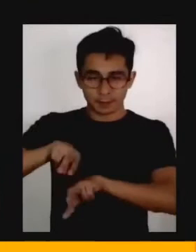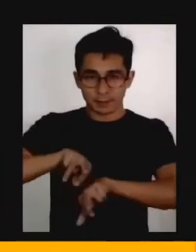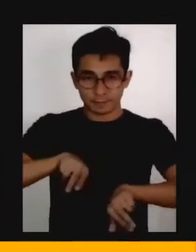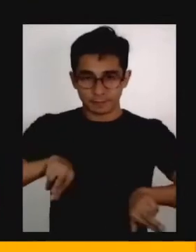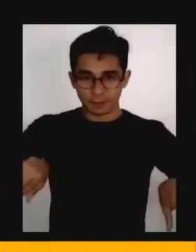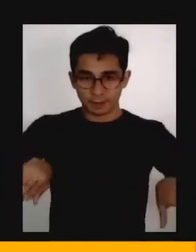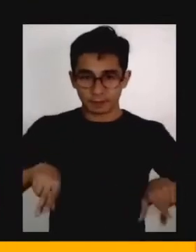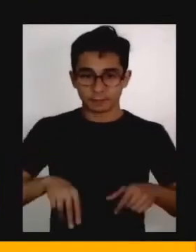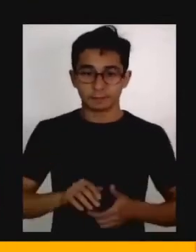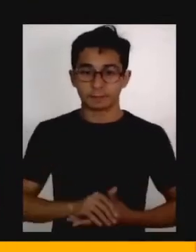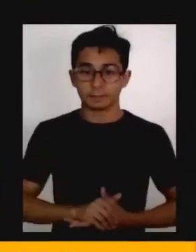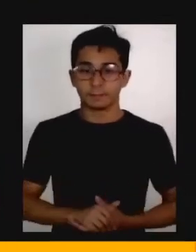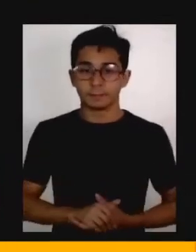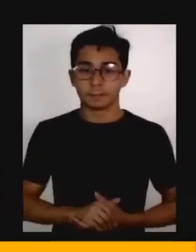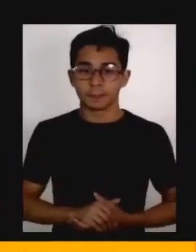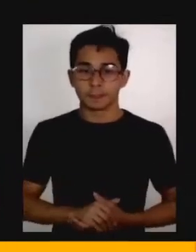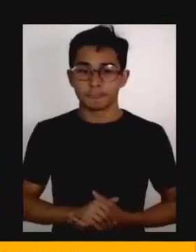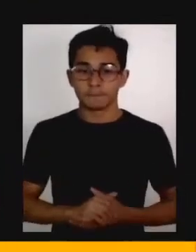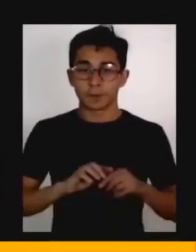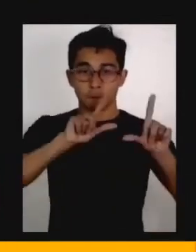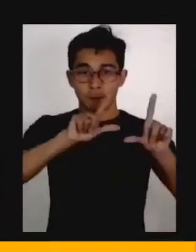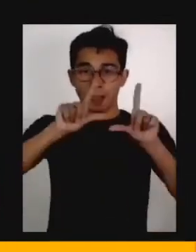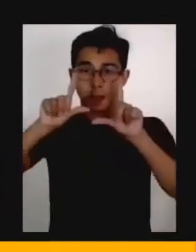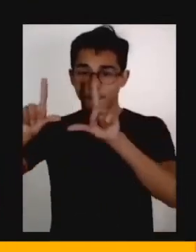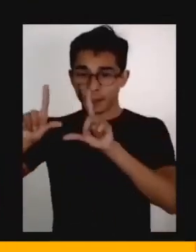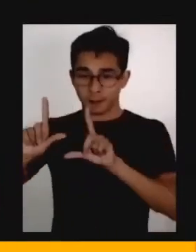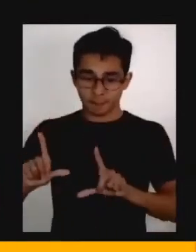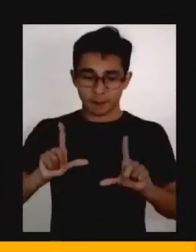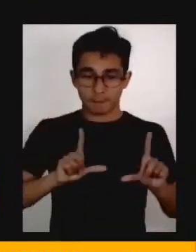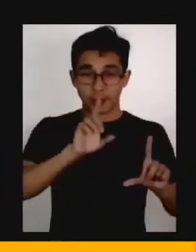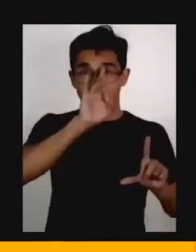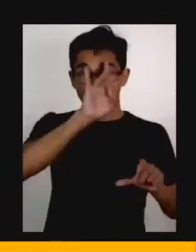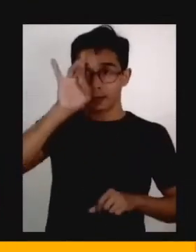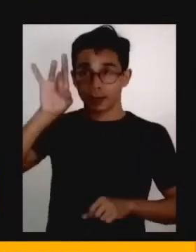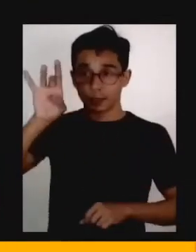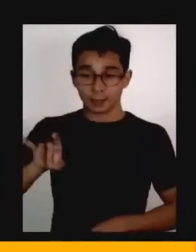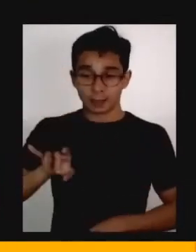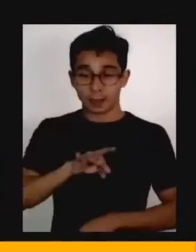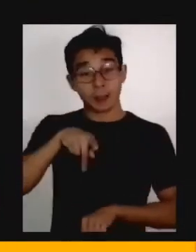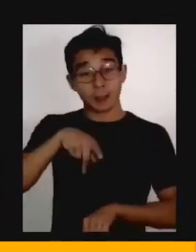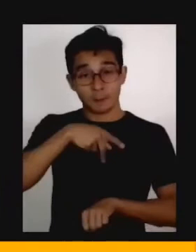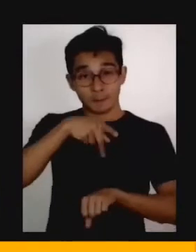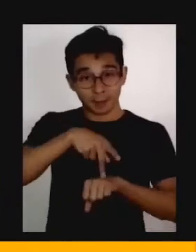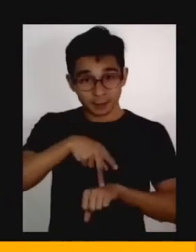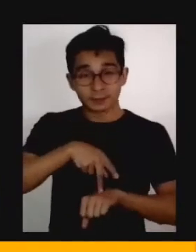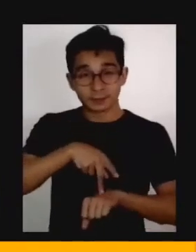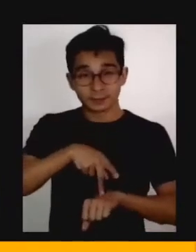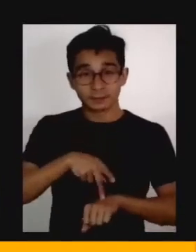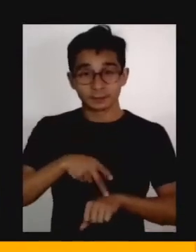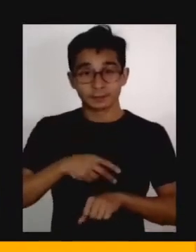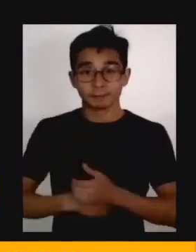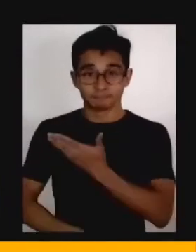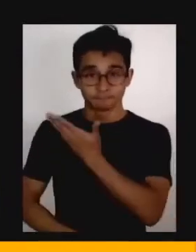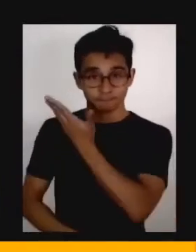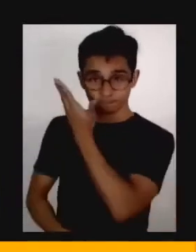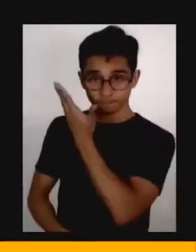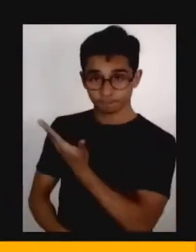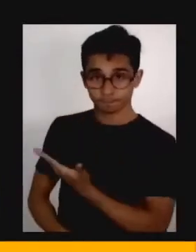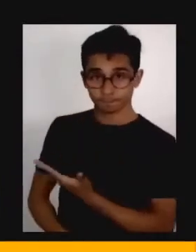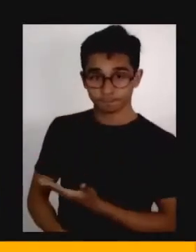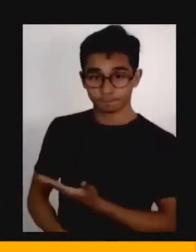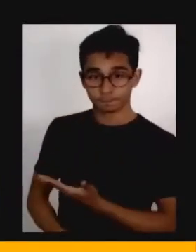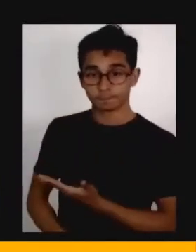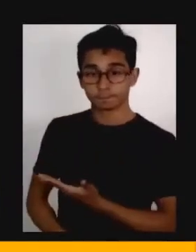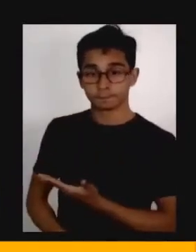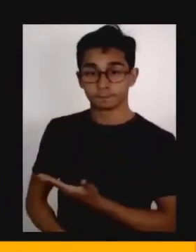enxergando dentro de cada uma dessas caixinhas é como a gente nomeia as nossas subsidiárias, né? E vocês conseguem ver nesses gráficos que eu estou mostrando